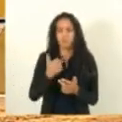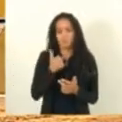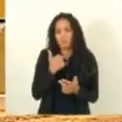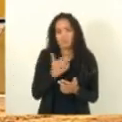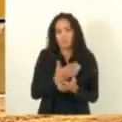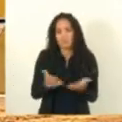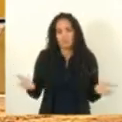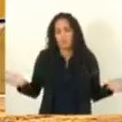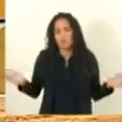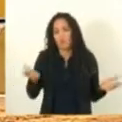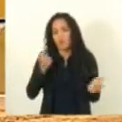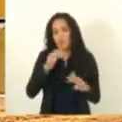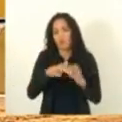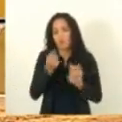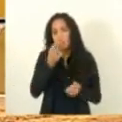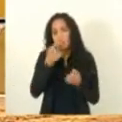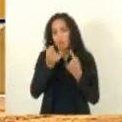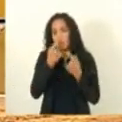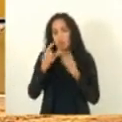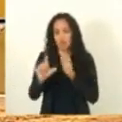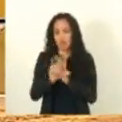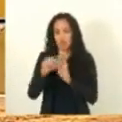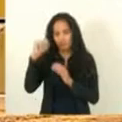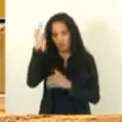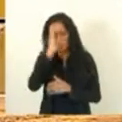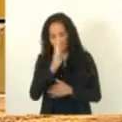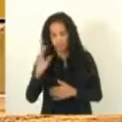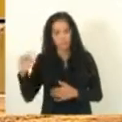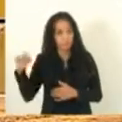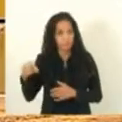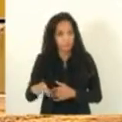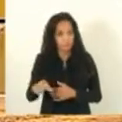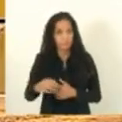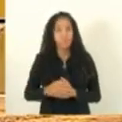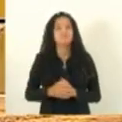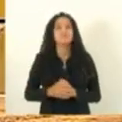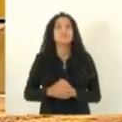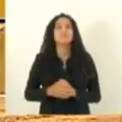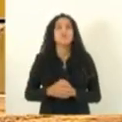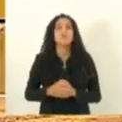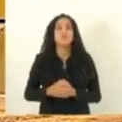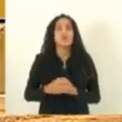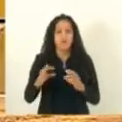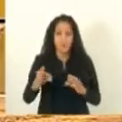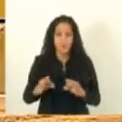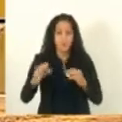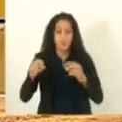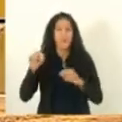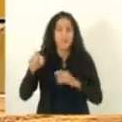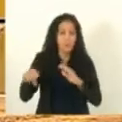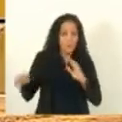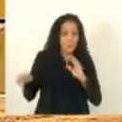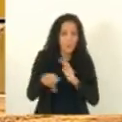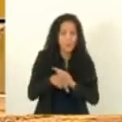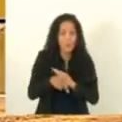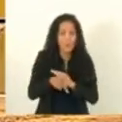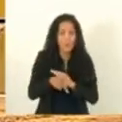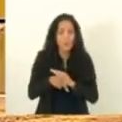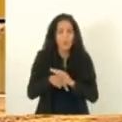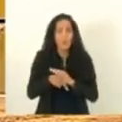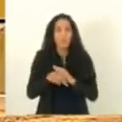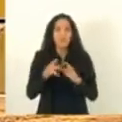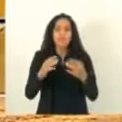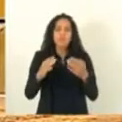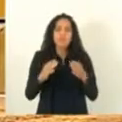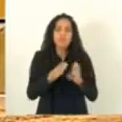todas. Então, a legislação brasileira, segundo informam lá, tudo isso faz parte da legislação, da